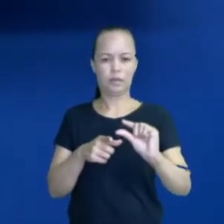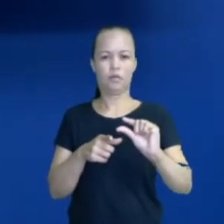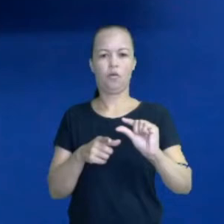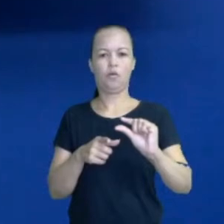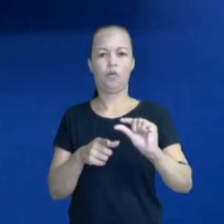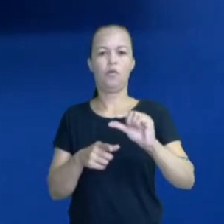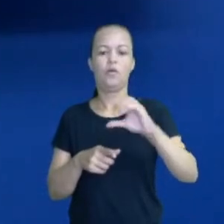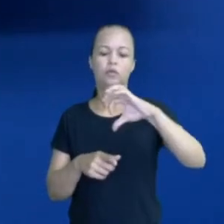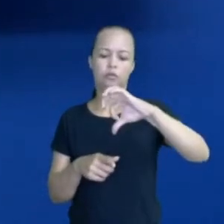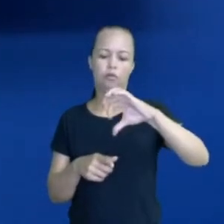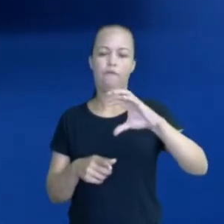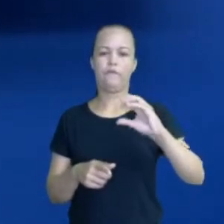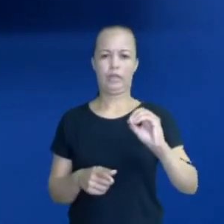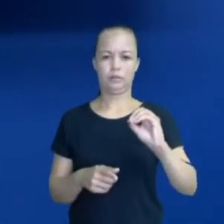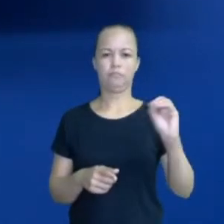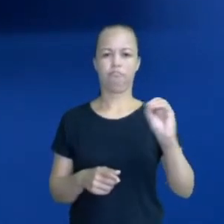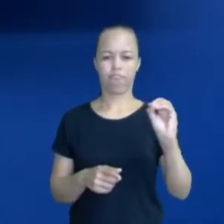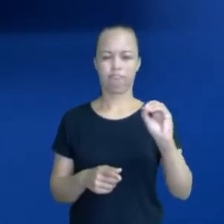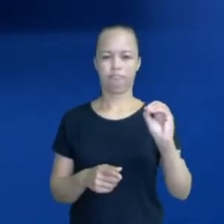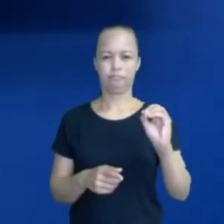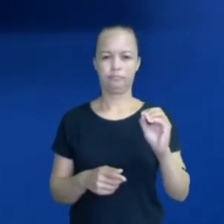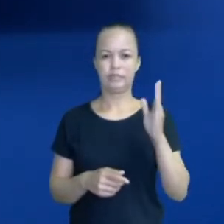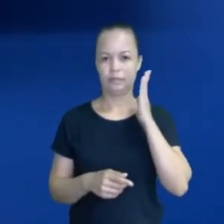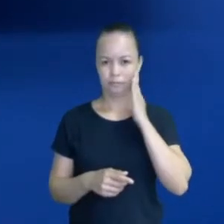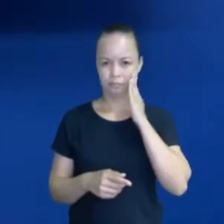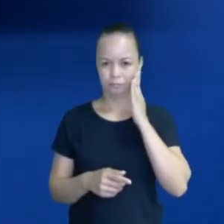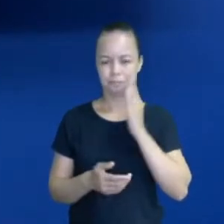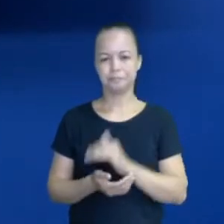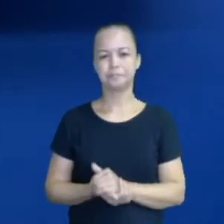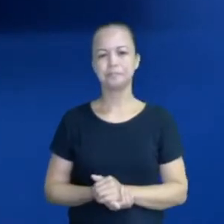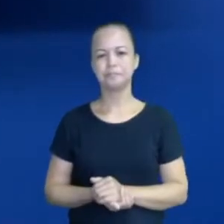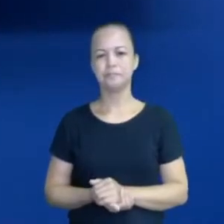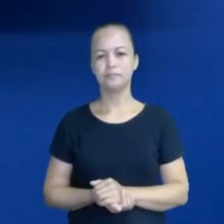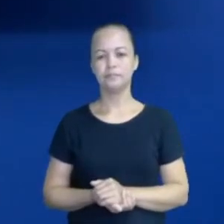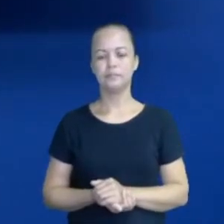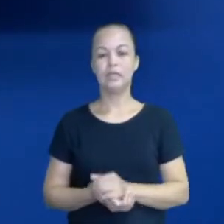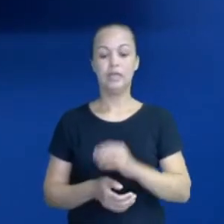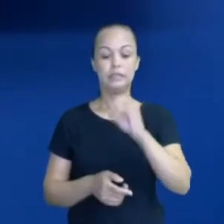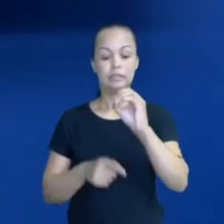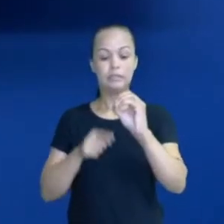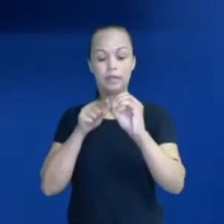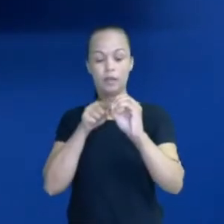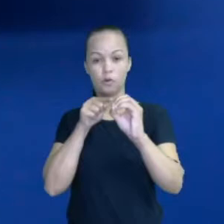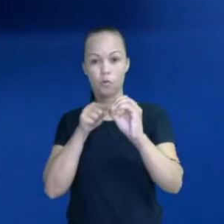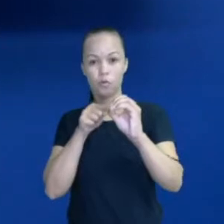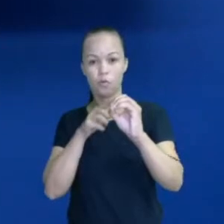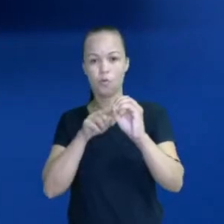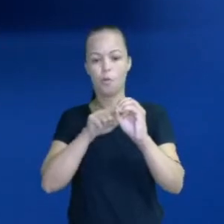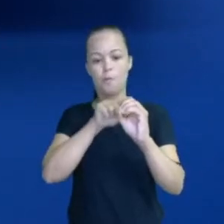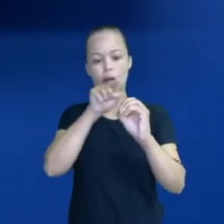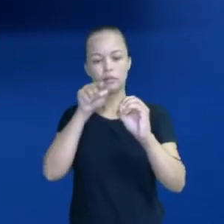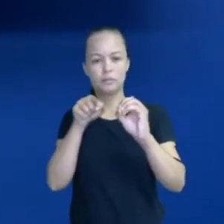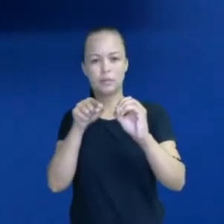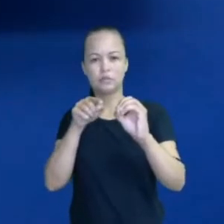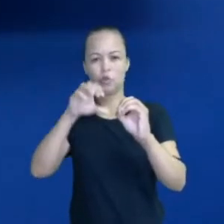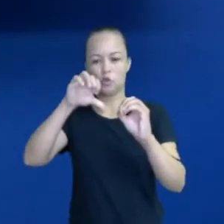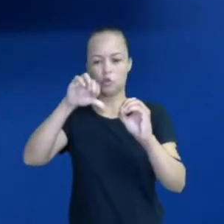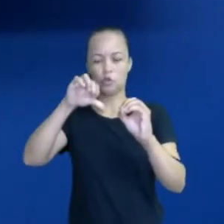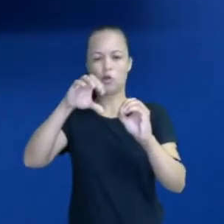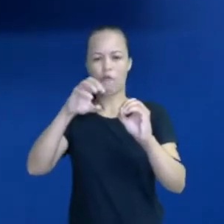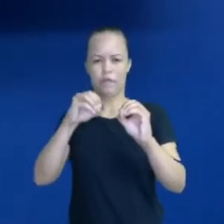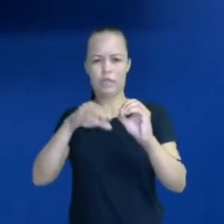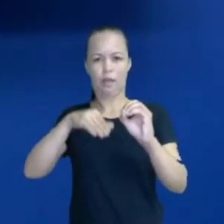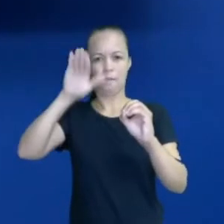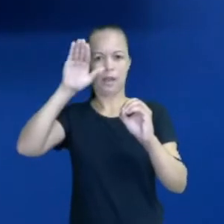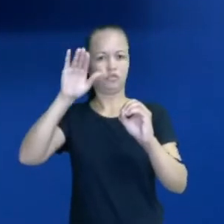quem? 90 graus. Beleza? Então, ó, zerou aqui, mas ele não passou de 90 e nem ficou no